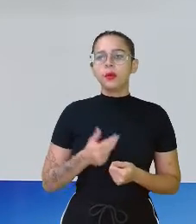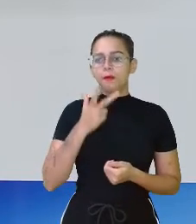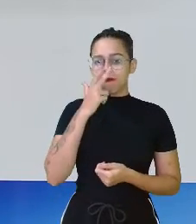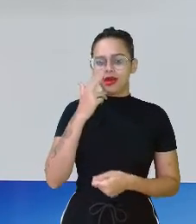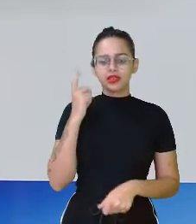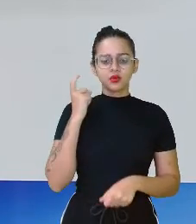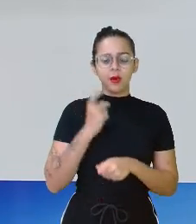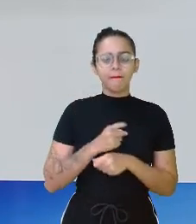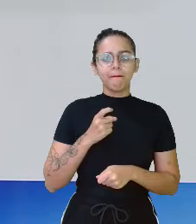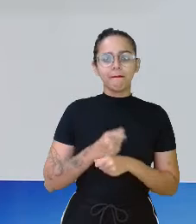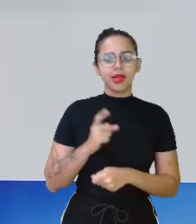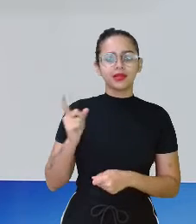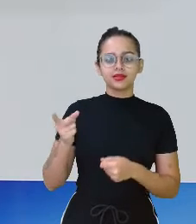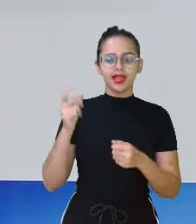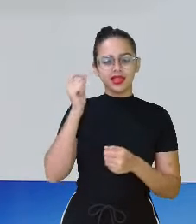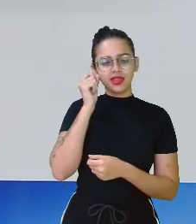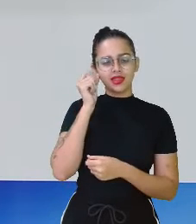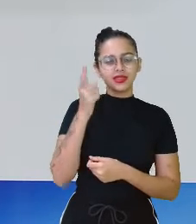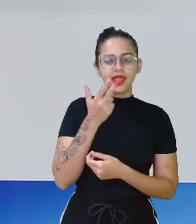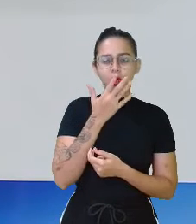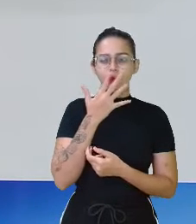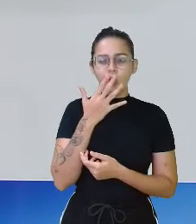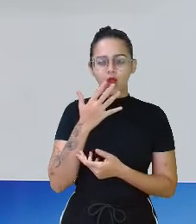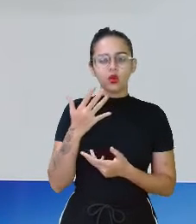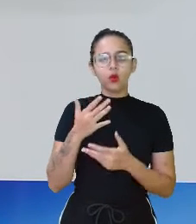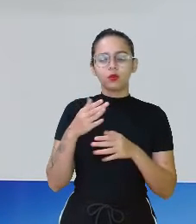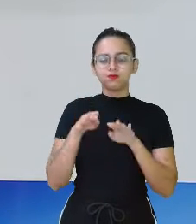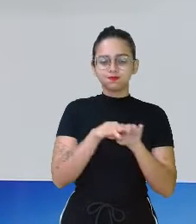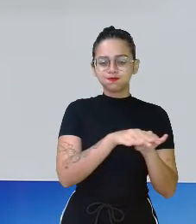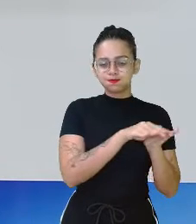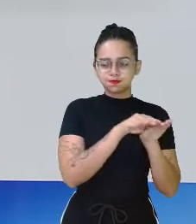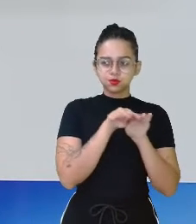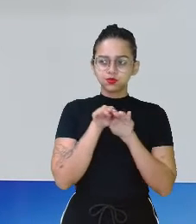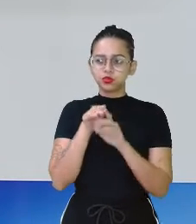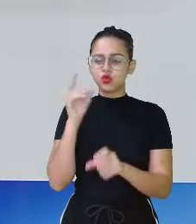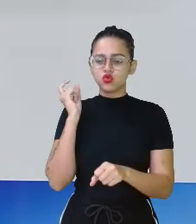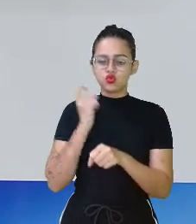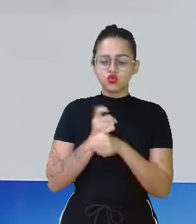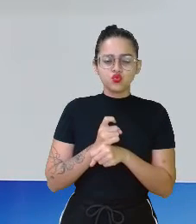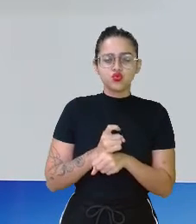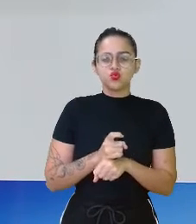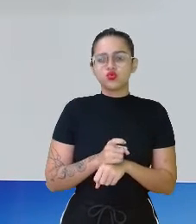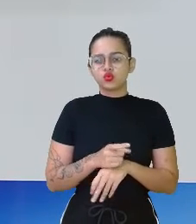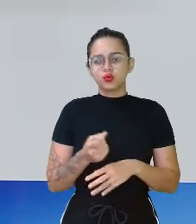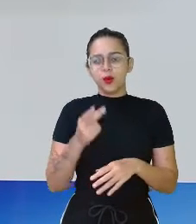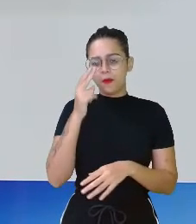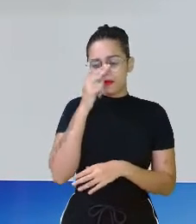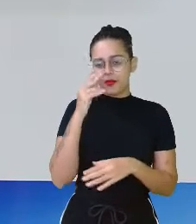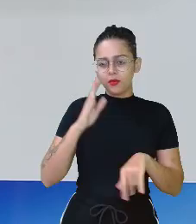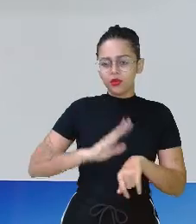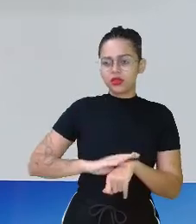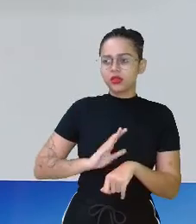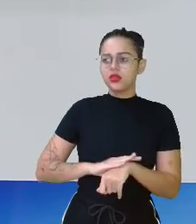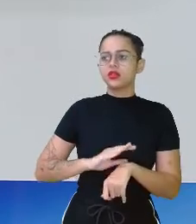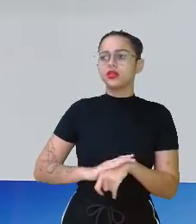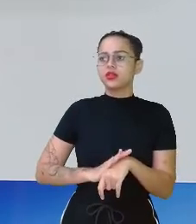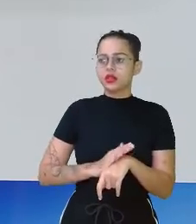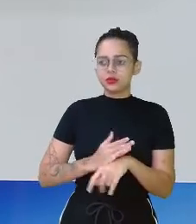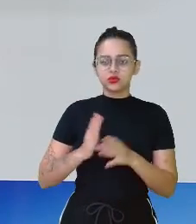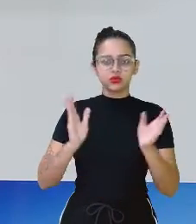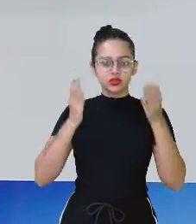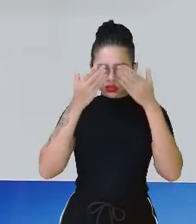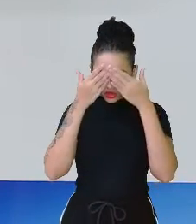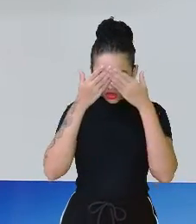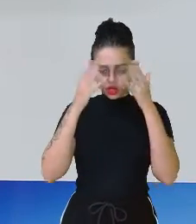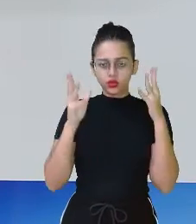né? O barro é para criar essa ideia de uma couraça, de um endurecimento, de uma rigidez, e ao mesmo tempo eles estão